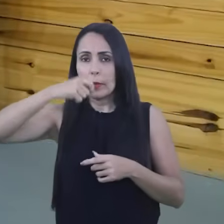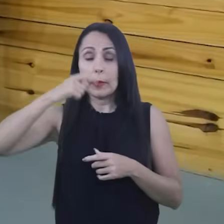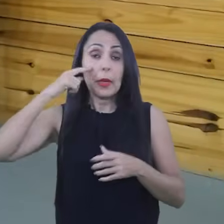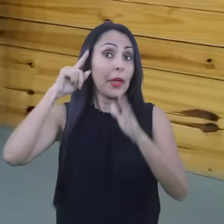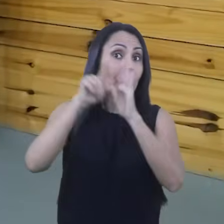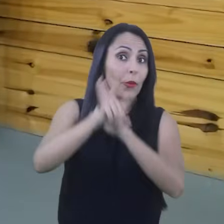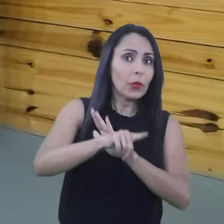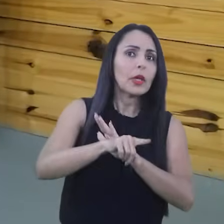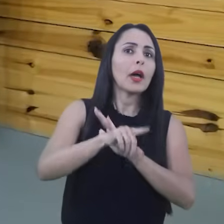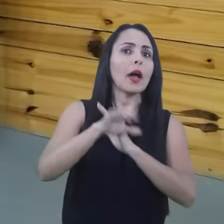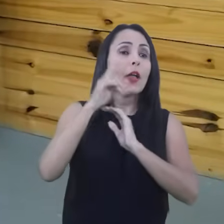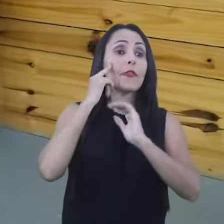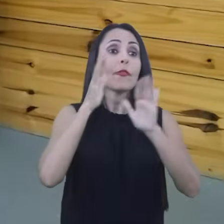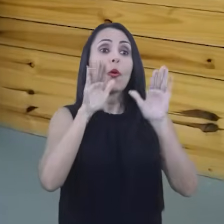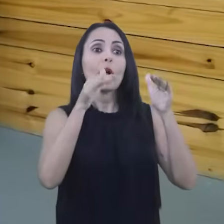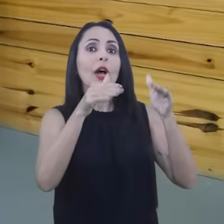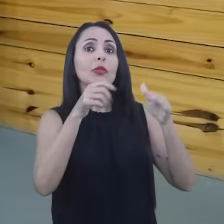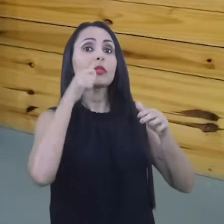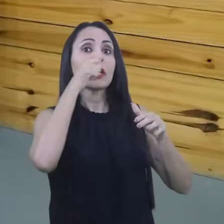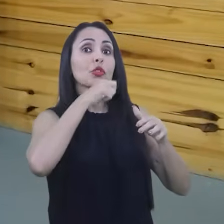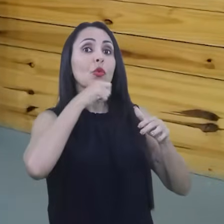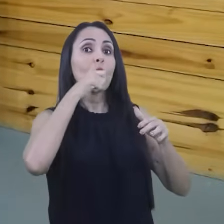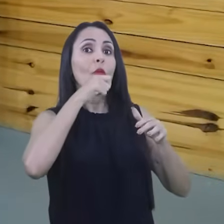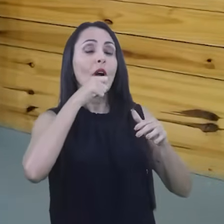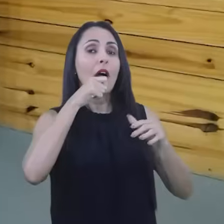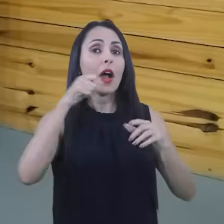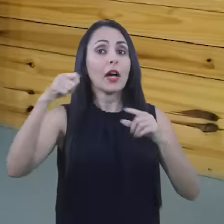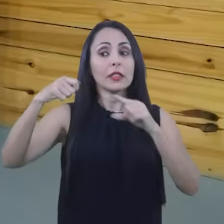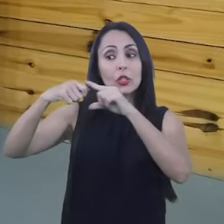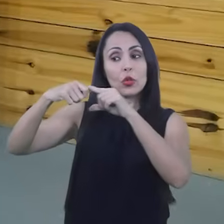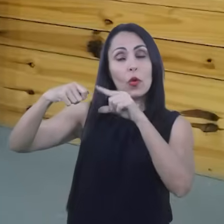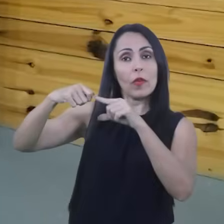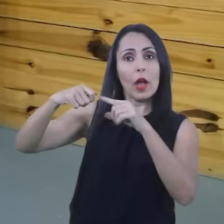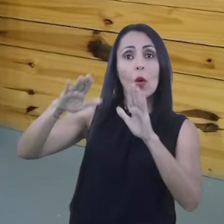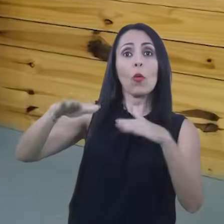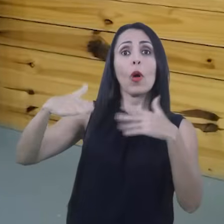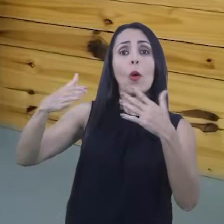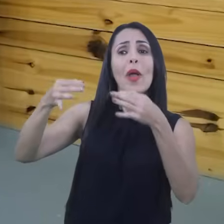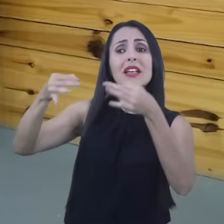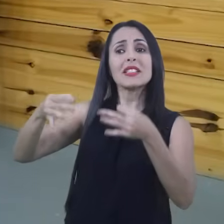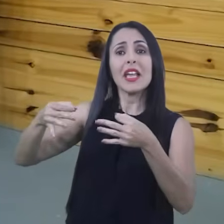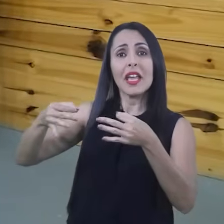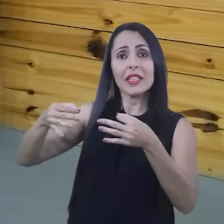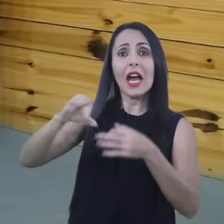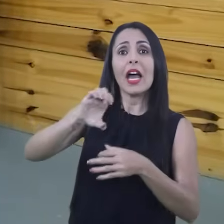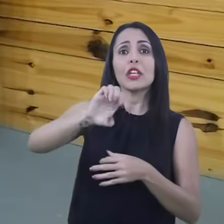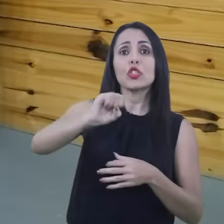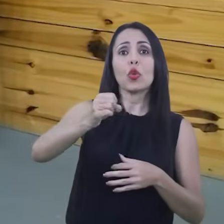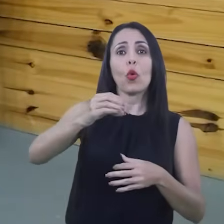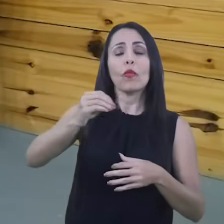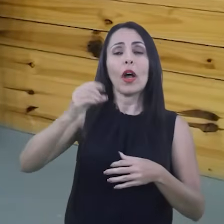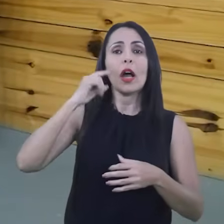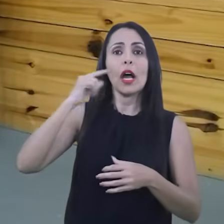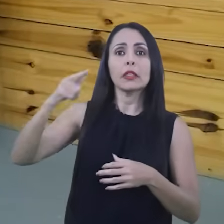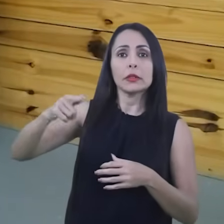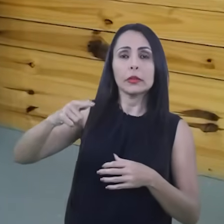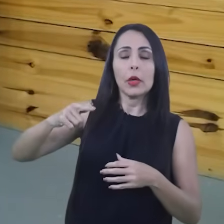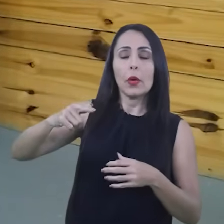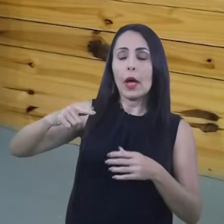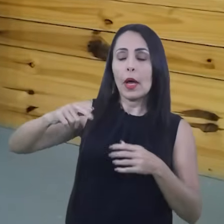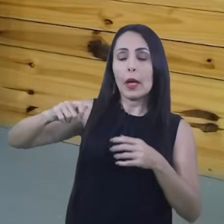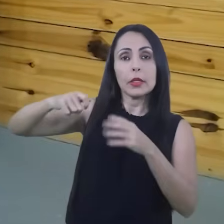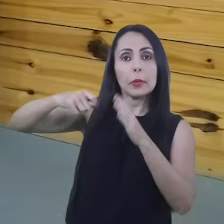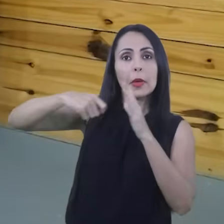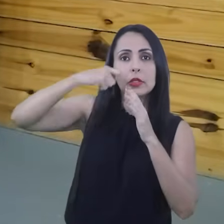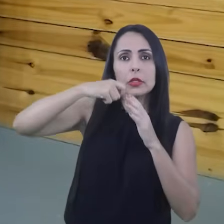pergunta é direcionada às escovas. Qual é a escova ideal? E de quanto em quanto tempo eu tenho que trocar essa escova? Eu conheço gente que